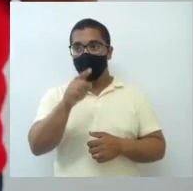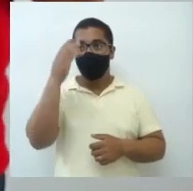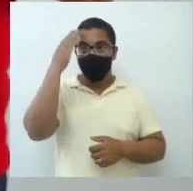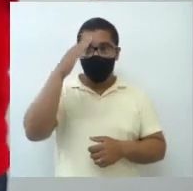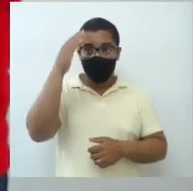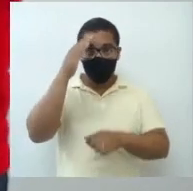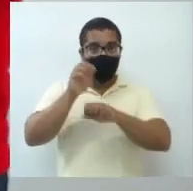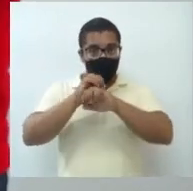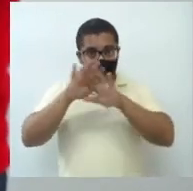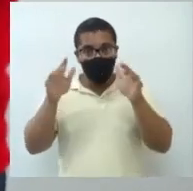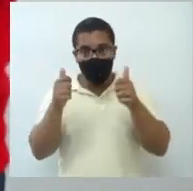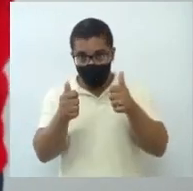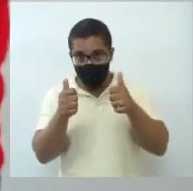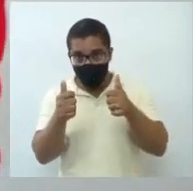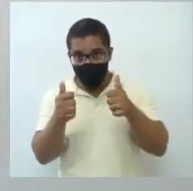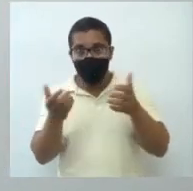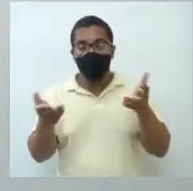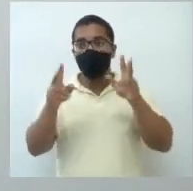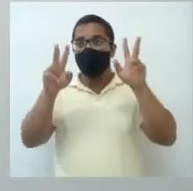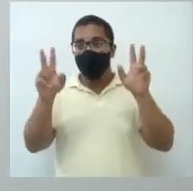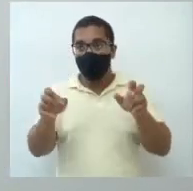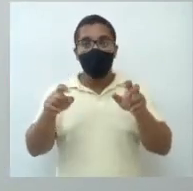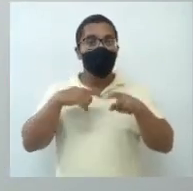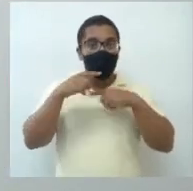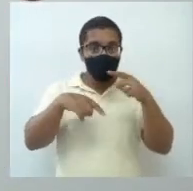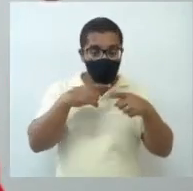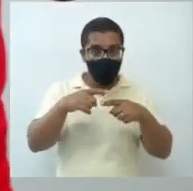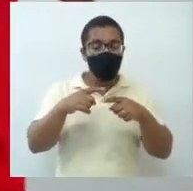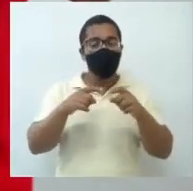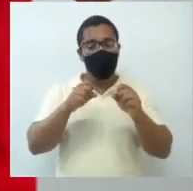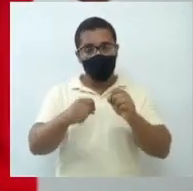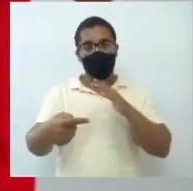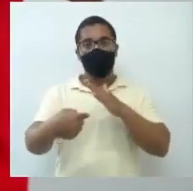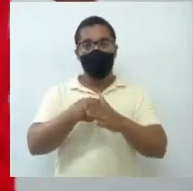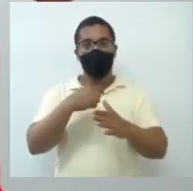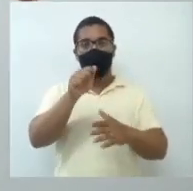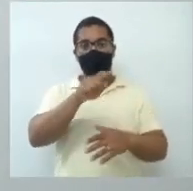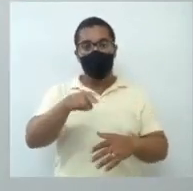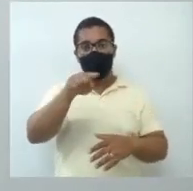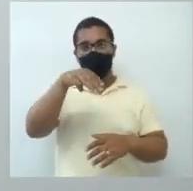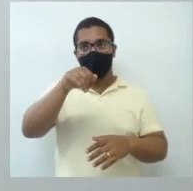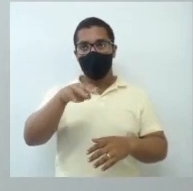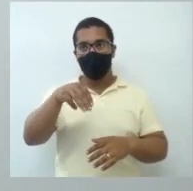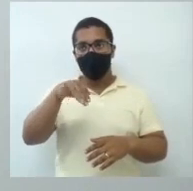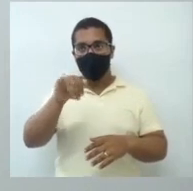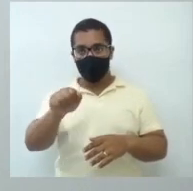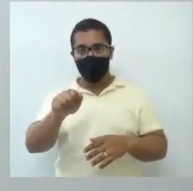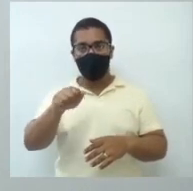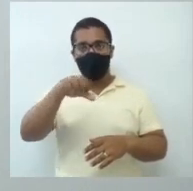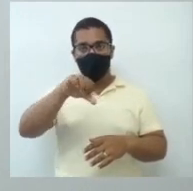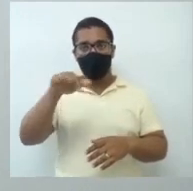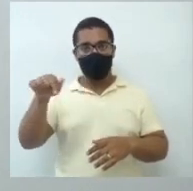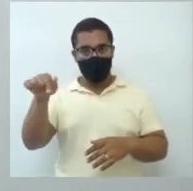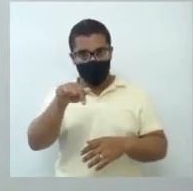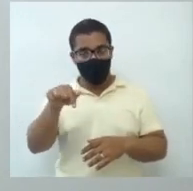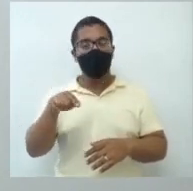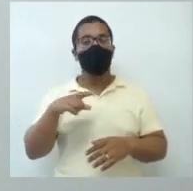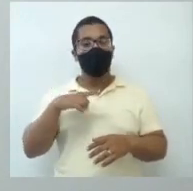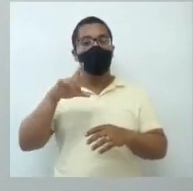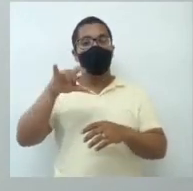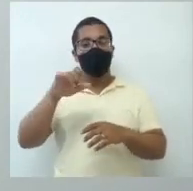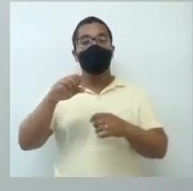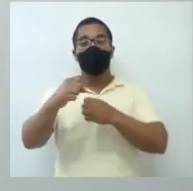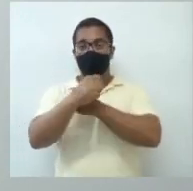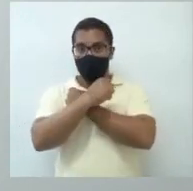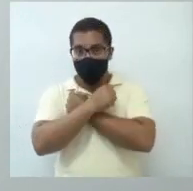compreendido bem o assunto de hoje qualquer dúvida estamos à sua disposição@Marconi o nome 77 no Instagram um